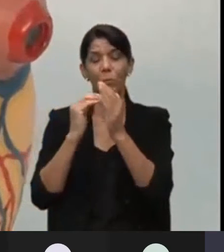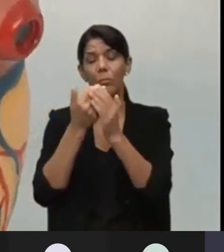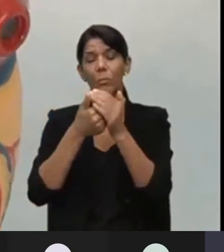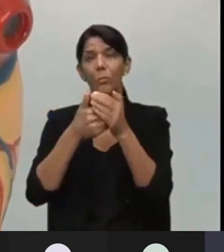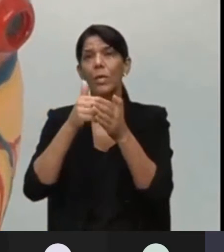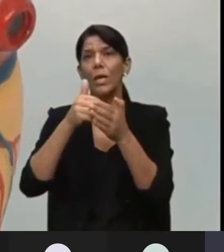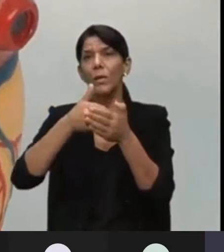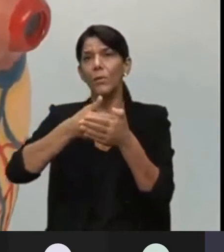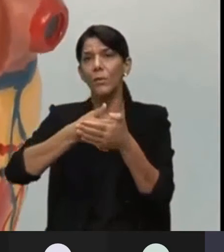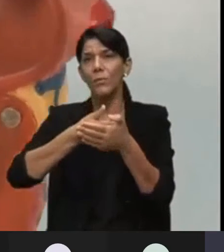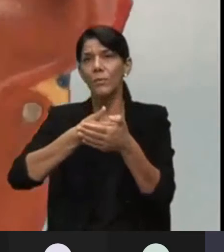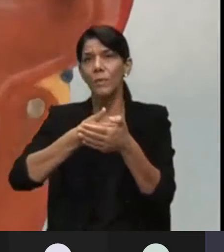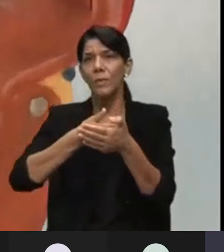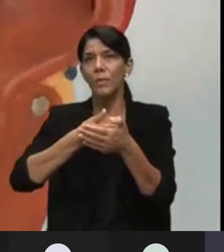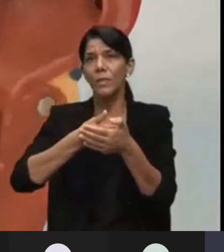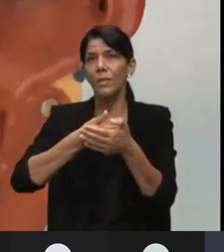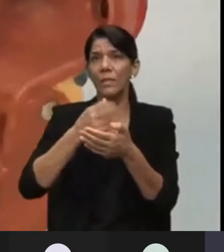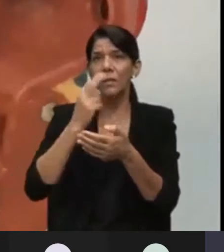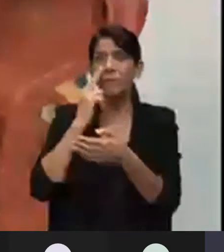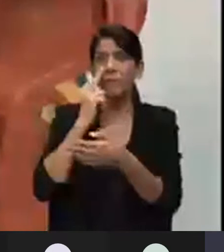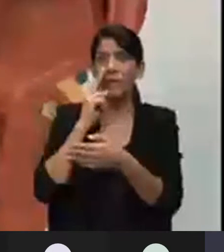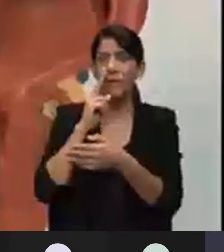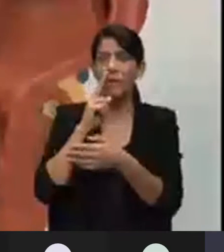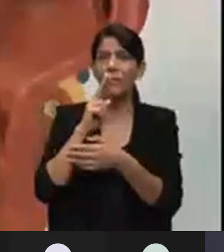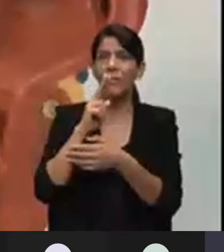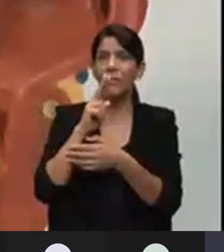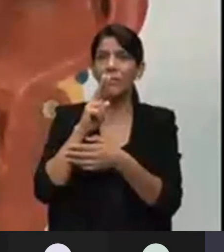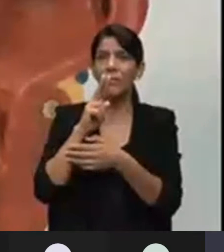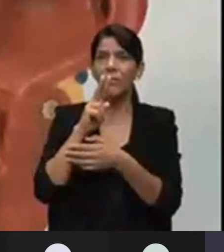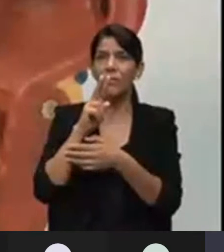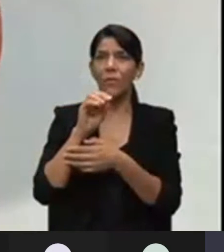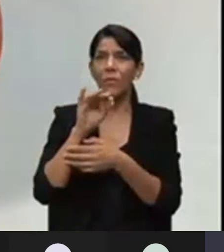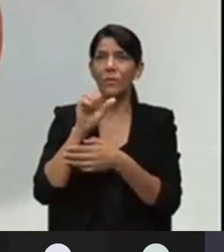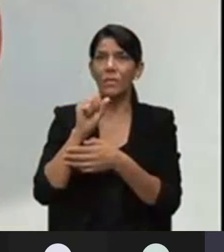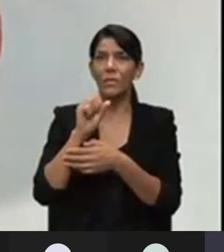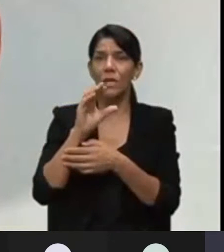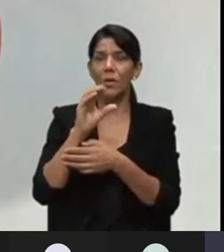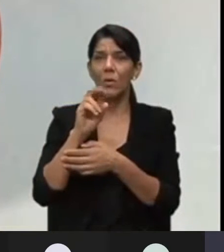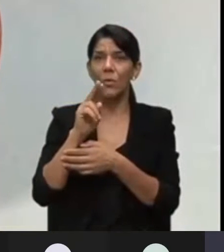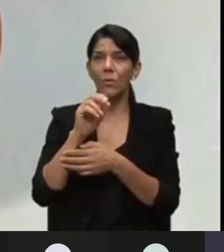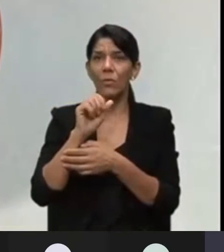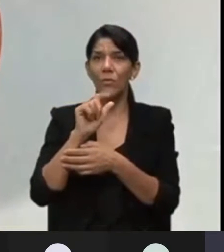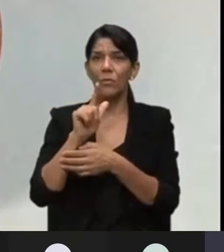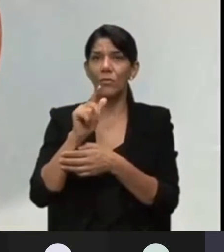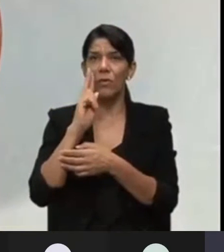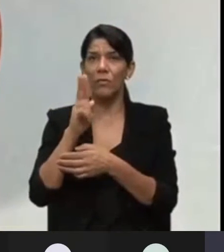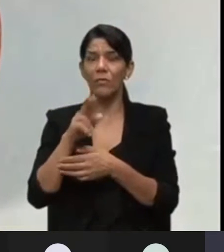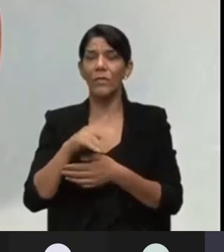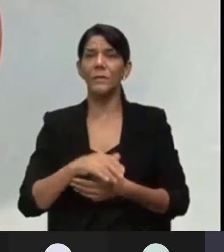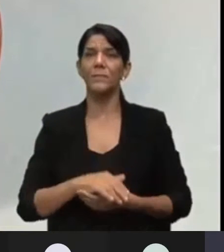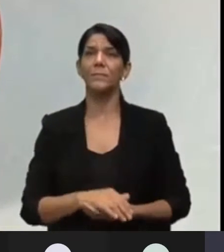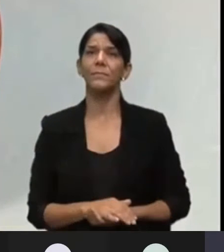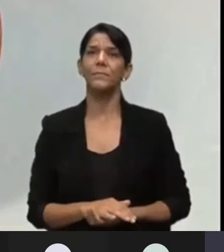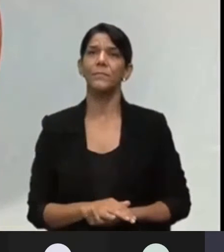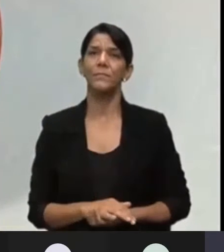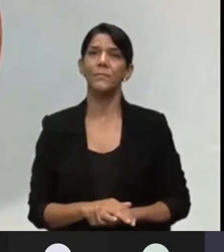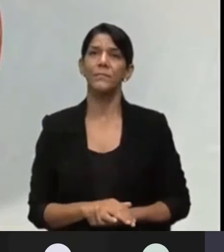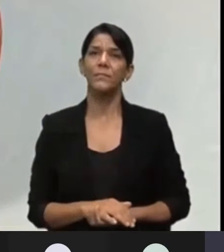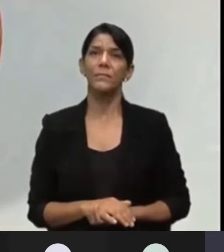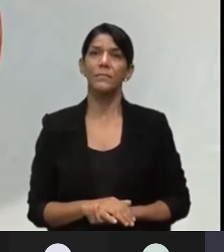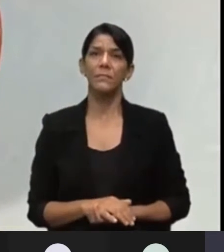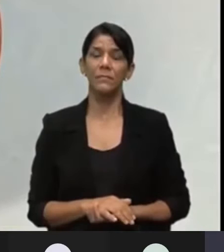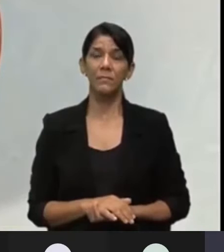a fossa oval lá que nós vamos então procurar, tá? Então essa região que eu estou apontando aí é a região da fossa oval. Então olhando o